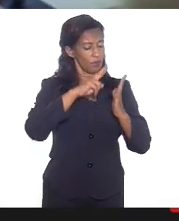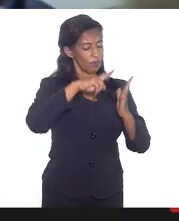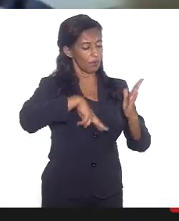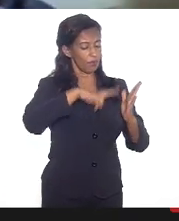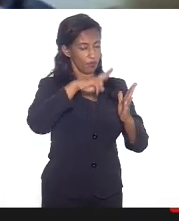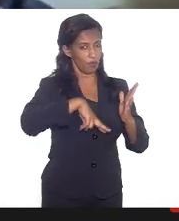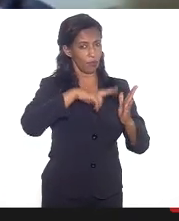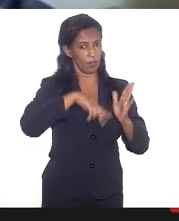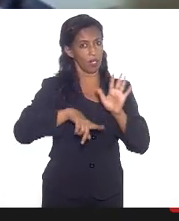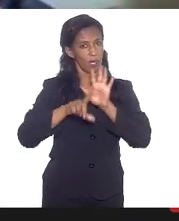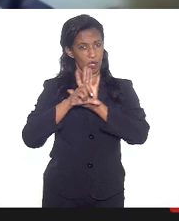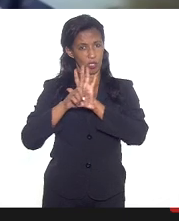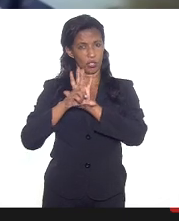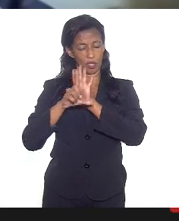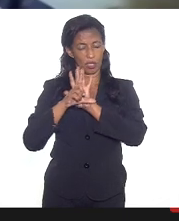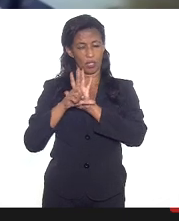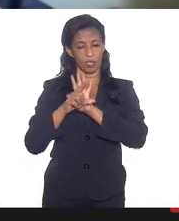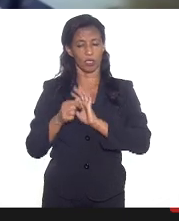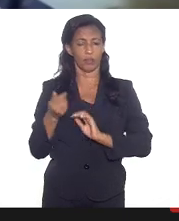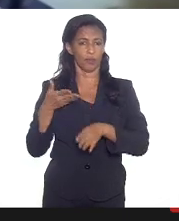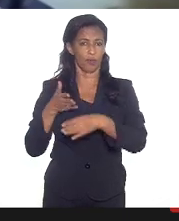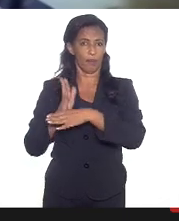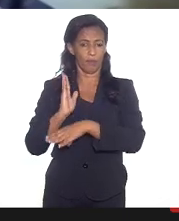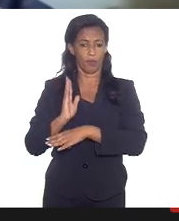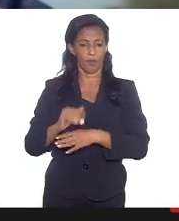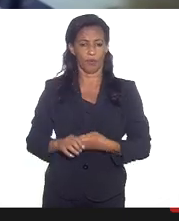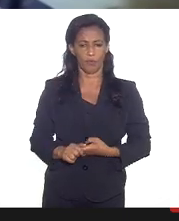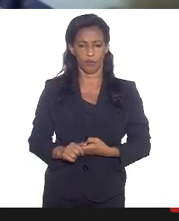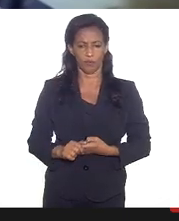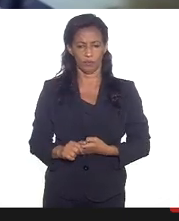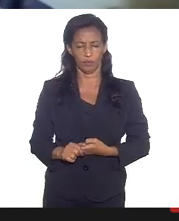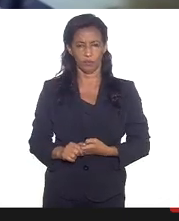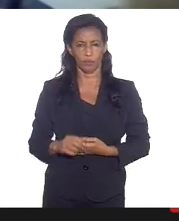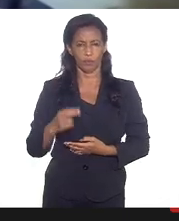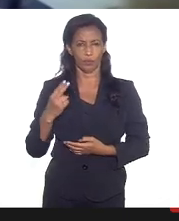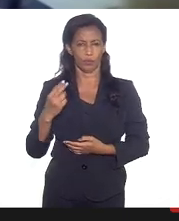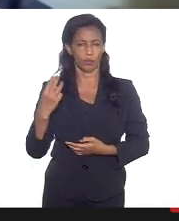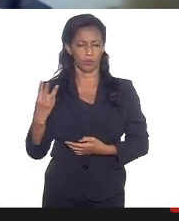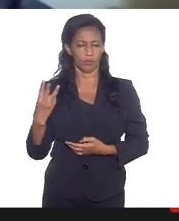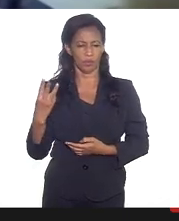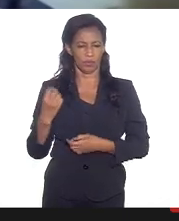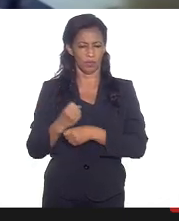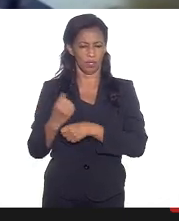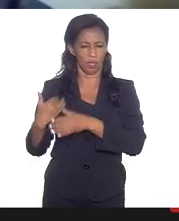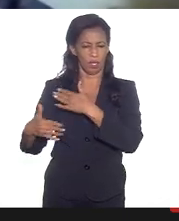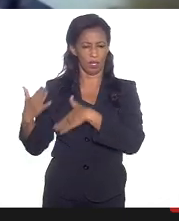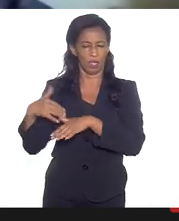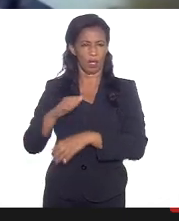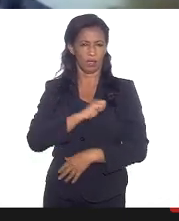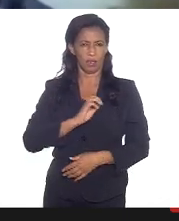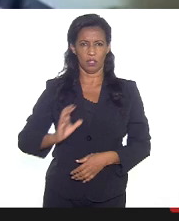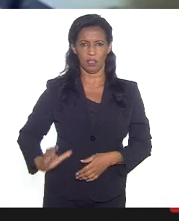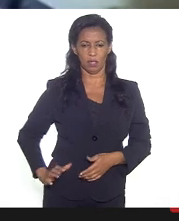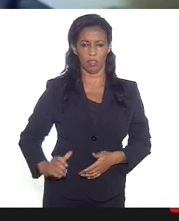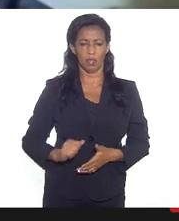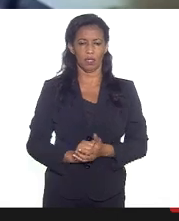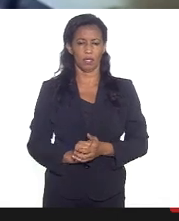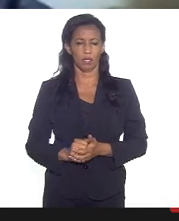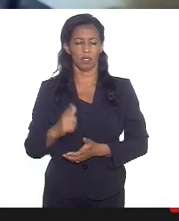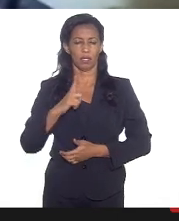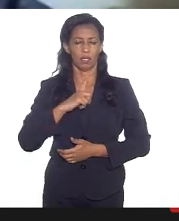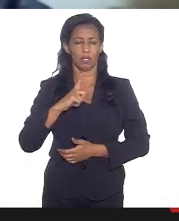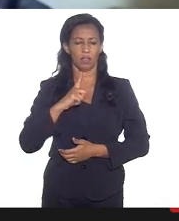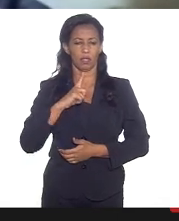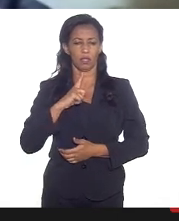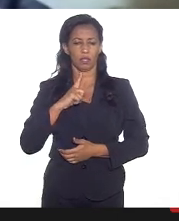a legislação que foi aprovada há 2 ou 3 anos atrás, acho que era de autoria do deputado André Siciliano, e que teve